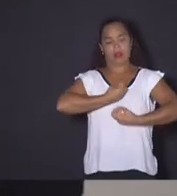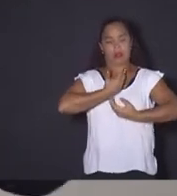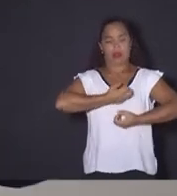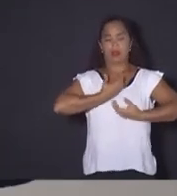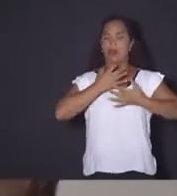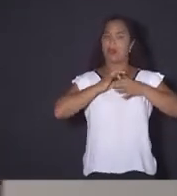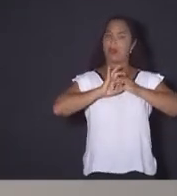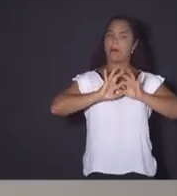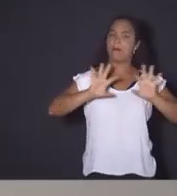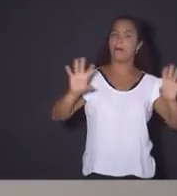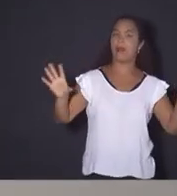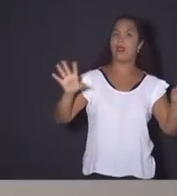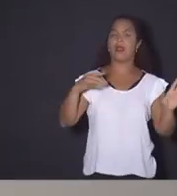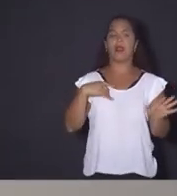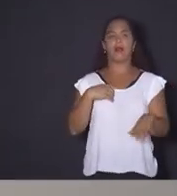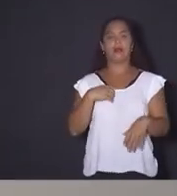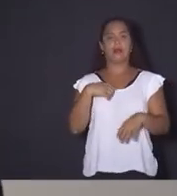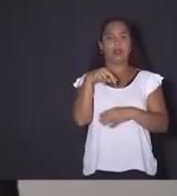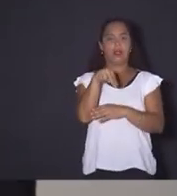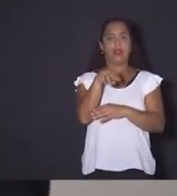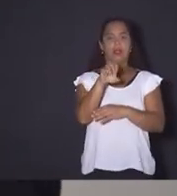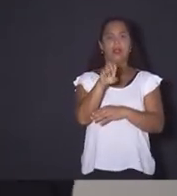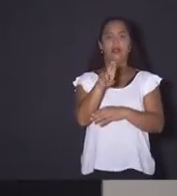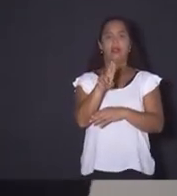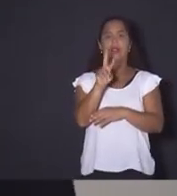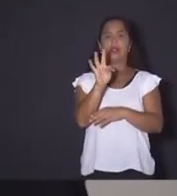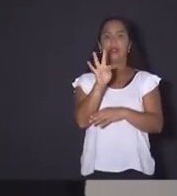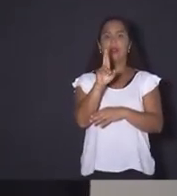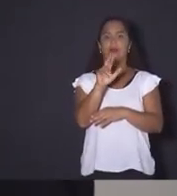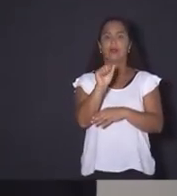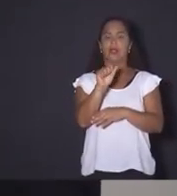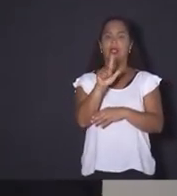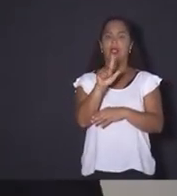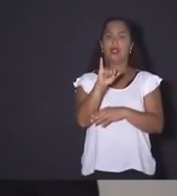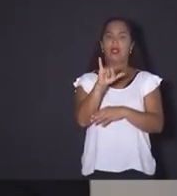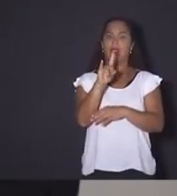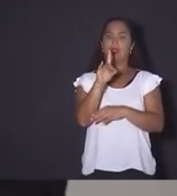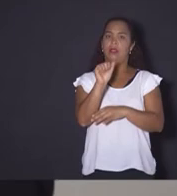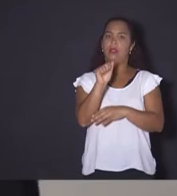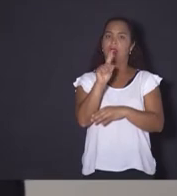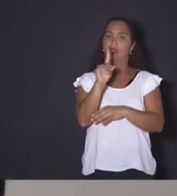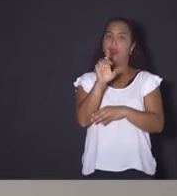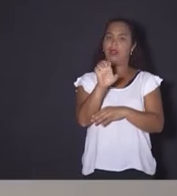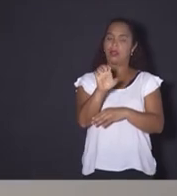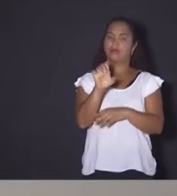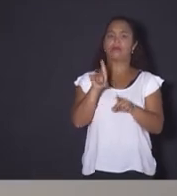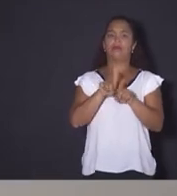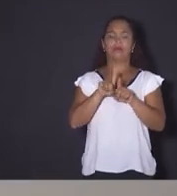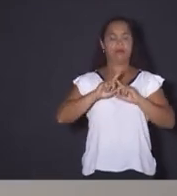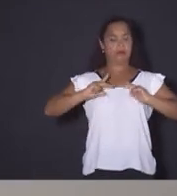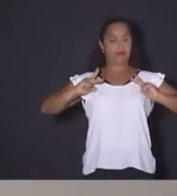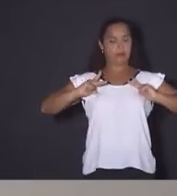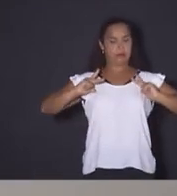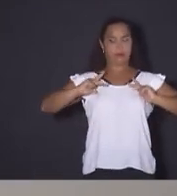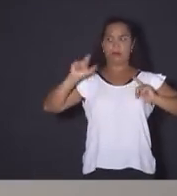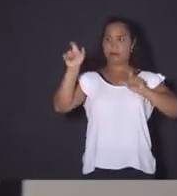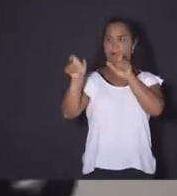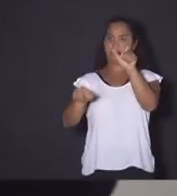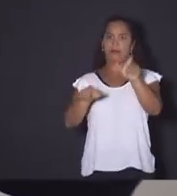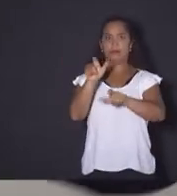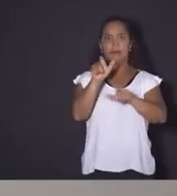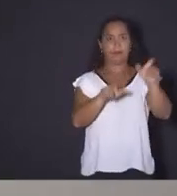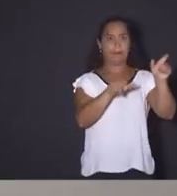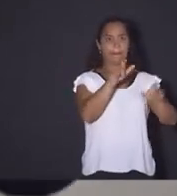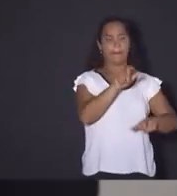da neutralidade da rede, da privacidade dos indivíduos, do acompanhamento, eu diria,